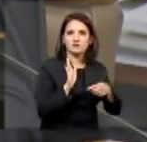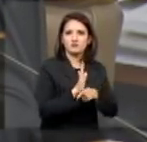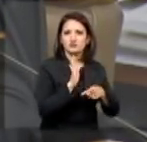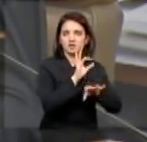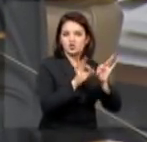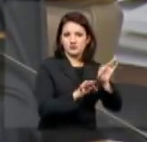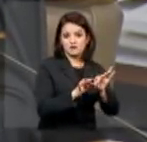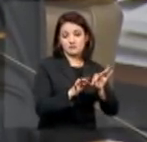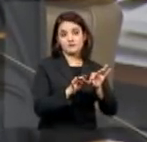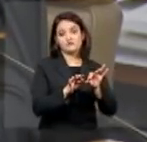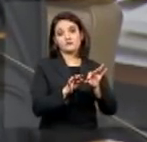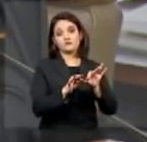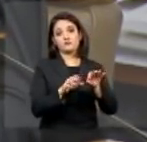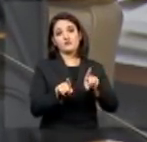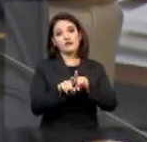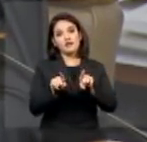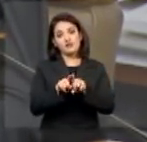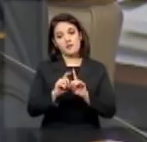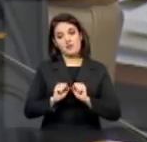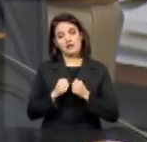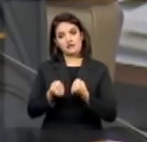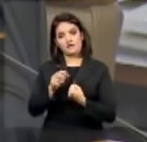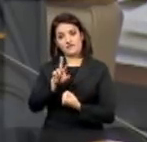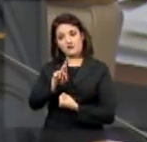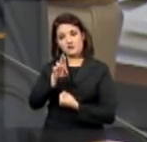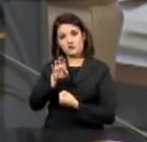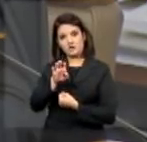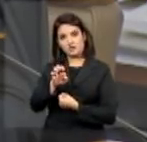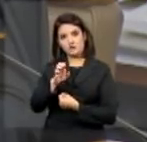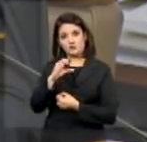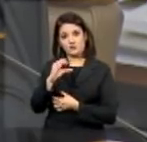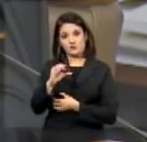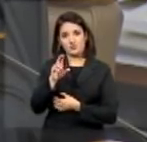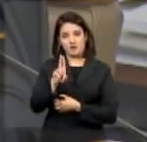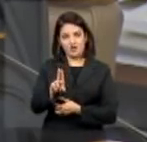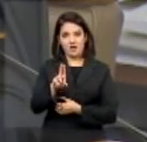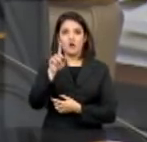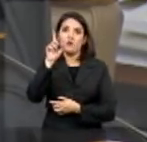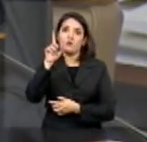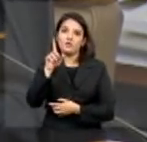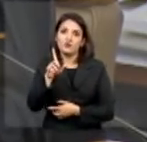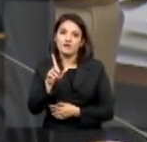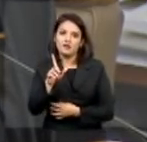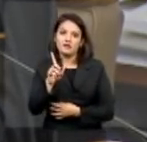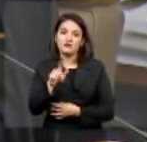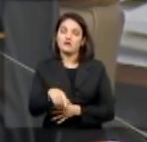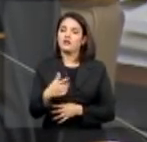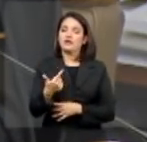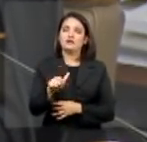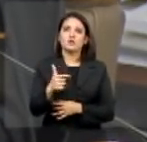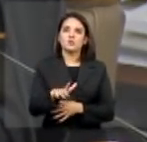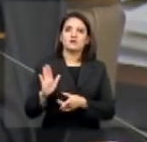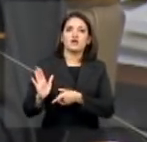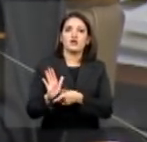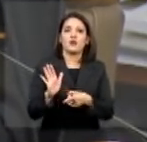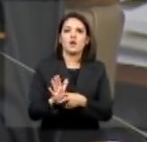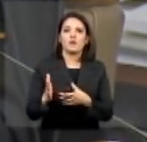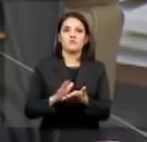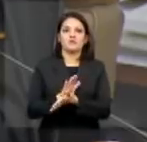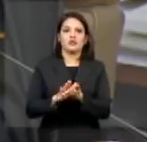da colaboração e defesa de que o réu que tenha celebrado negócio jurídico da colaboração